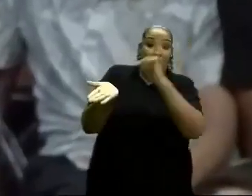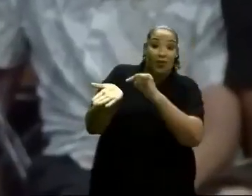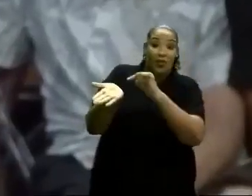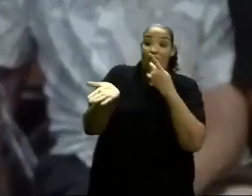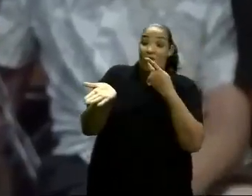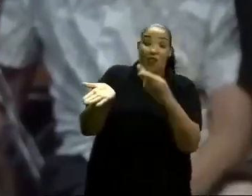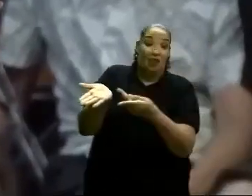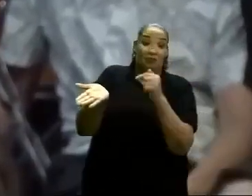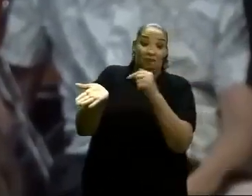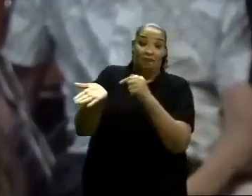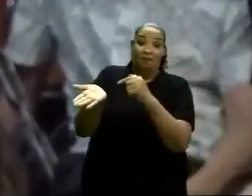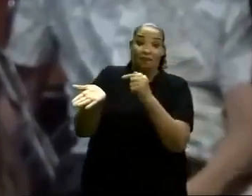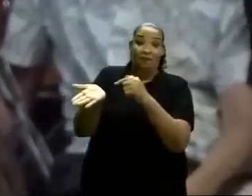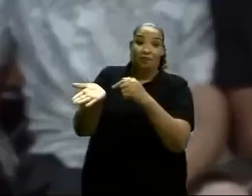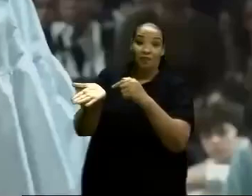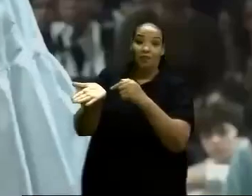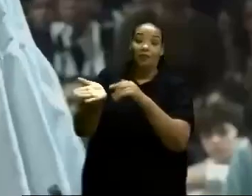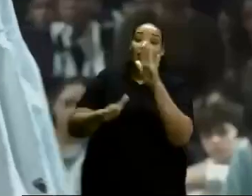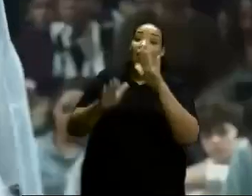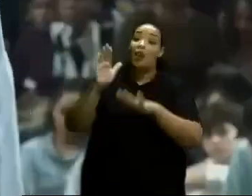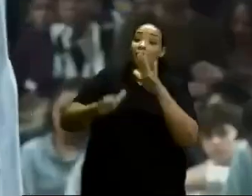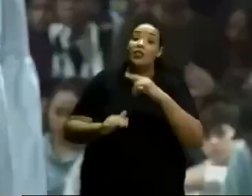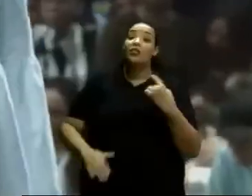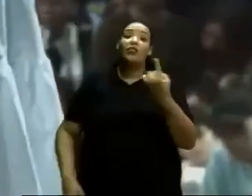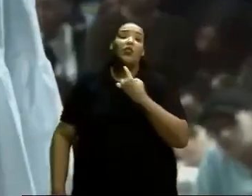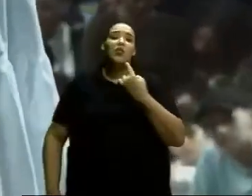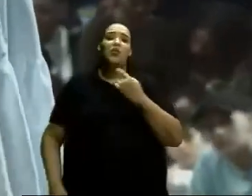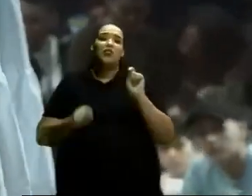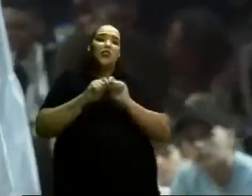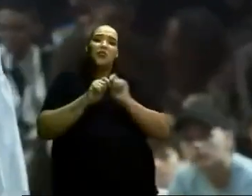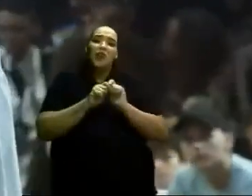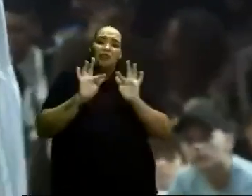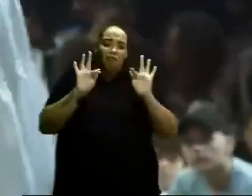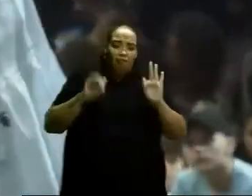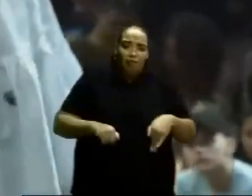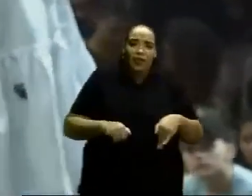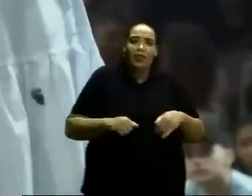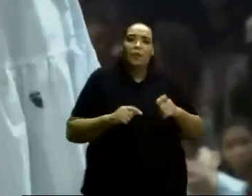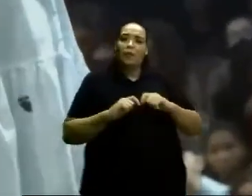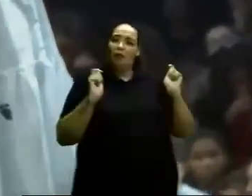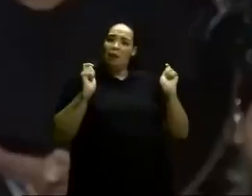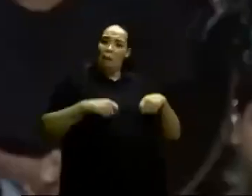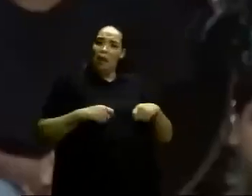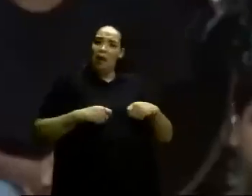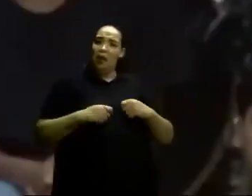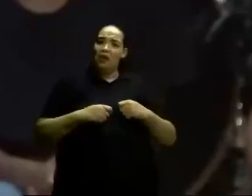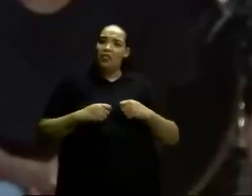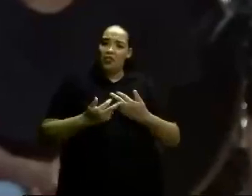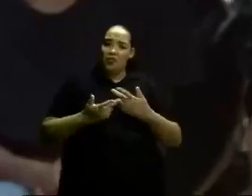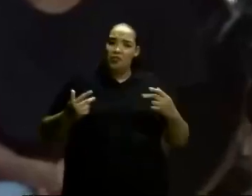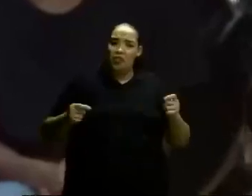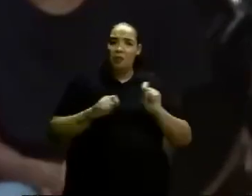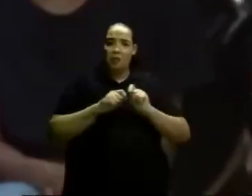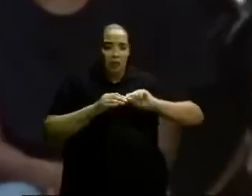diz. Às vezes a gente não fecha o ciclo porque é capaz do muito, mas não é capaz